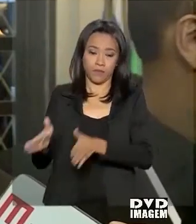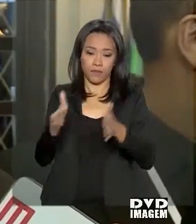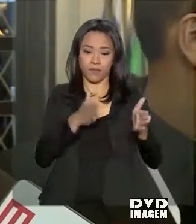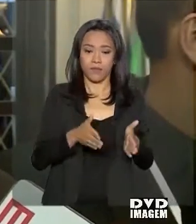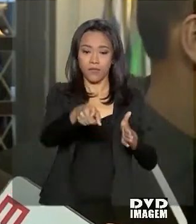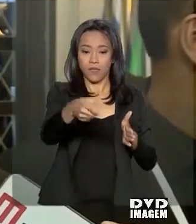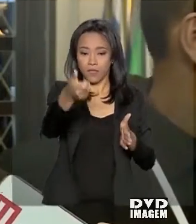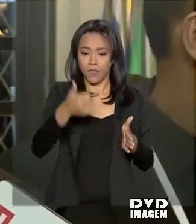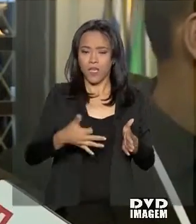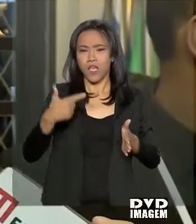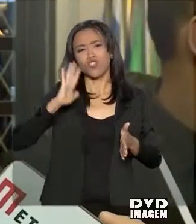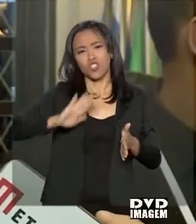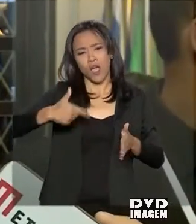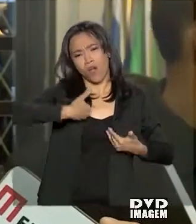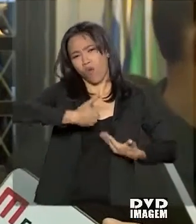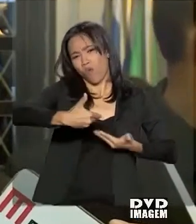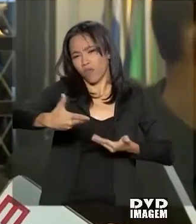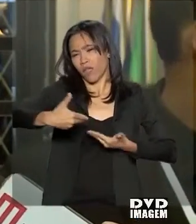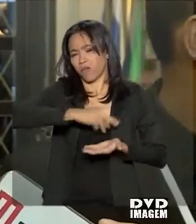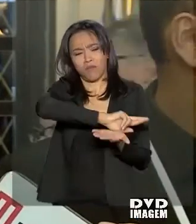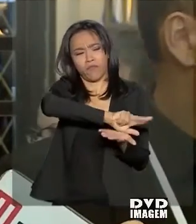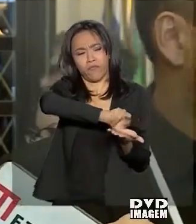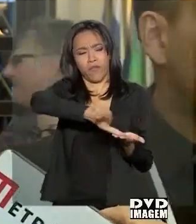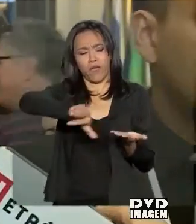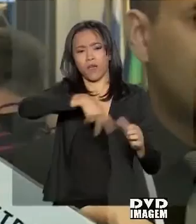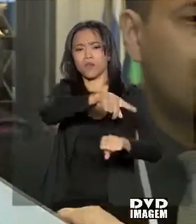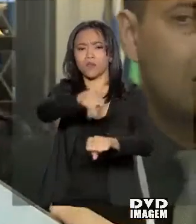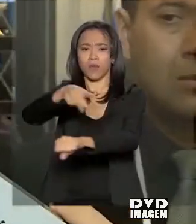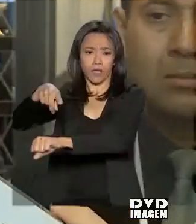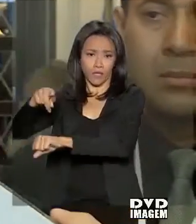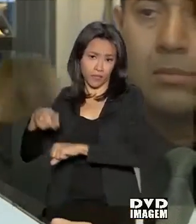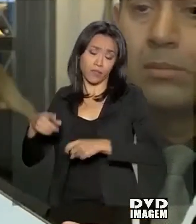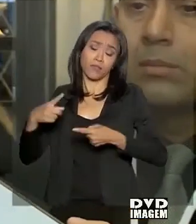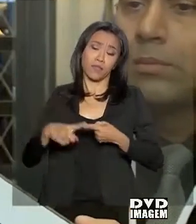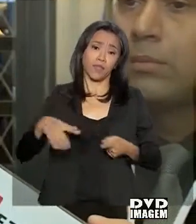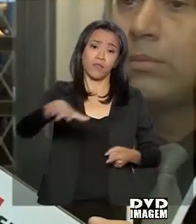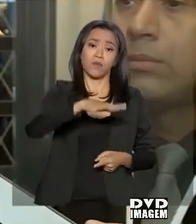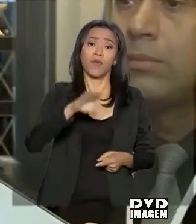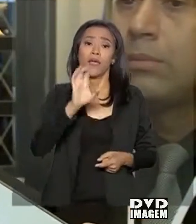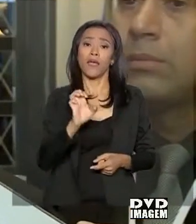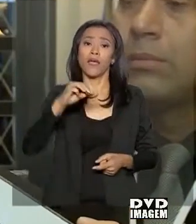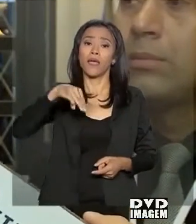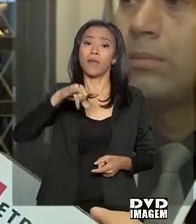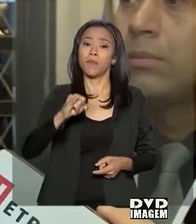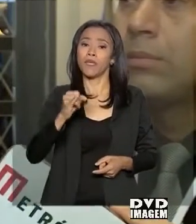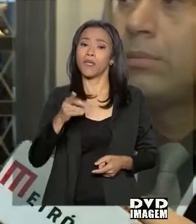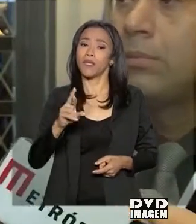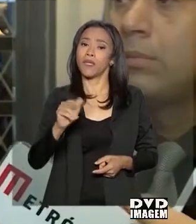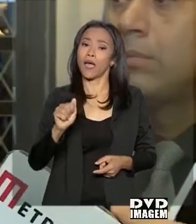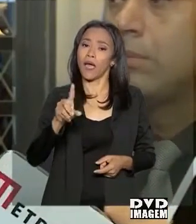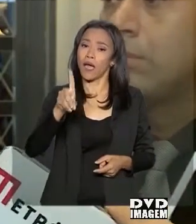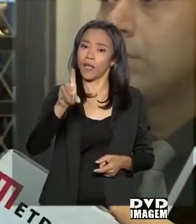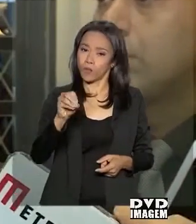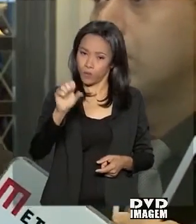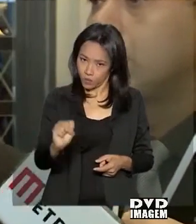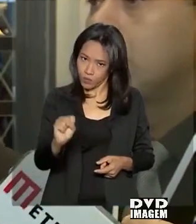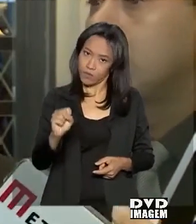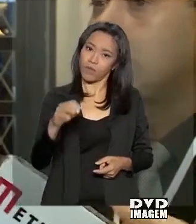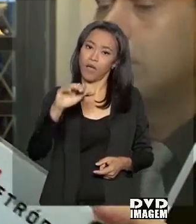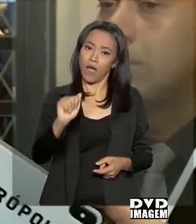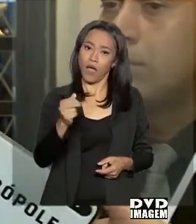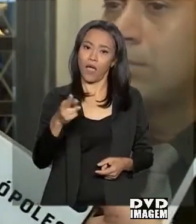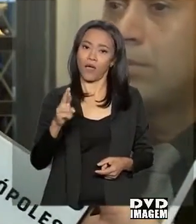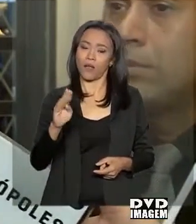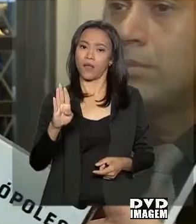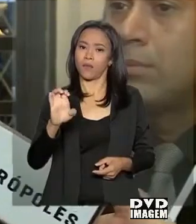Eu fui convidado por vários países, teve gente do Sheikh dos Emirados Árabes visitando. Nós não estamos no Brasil, a